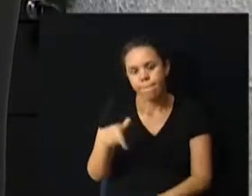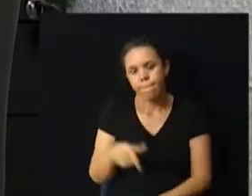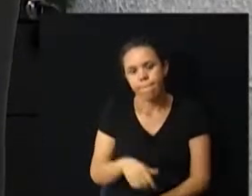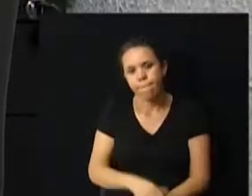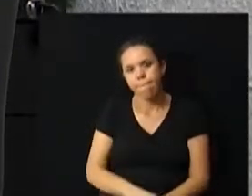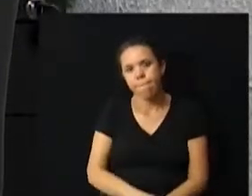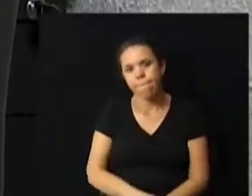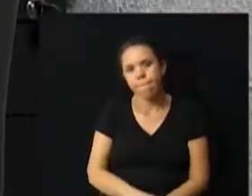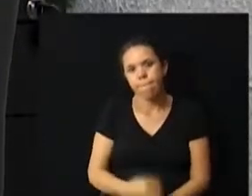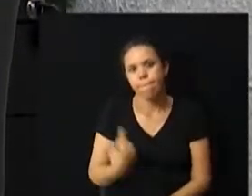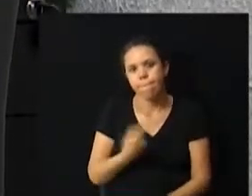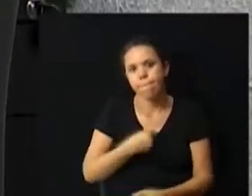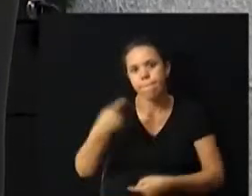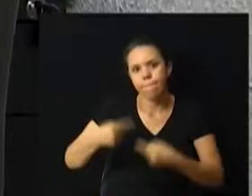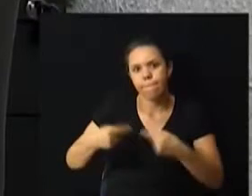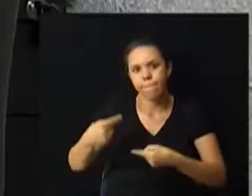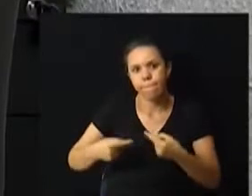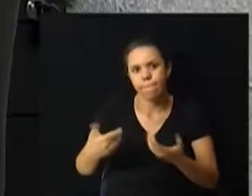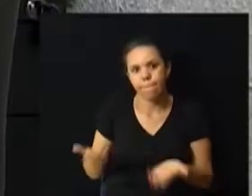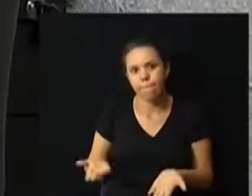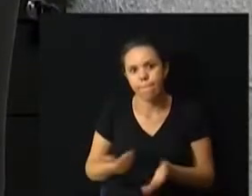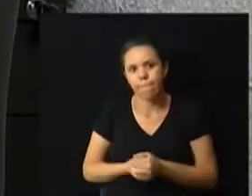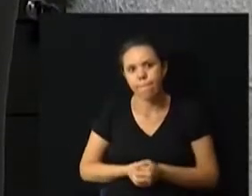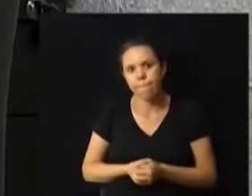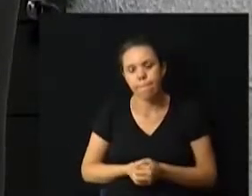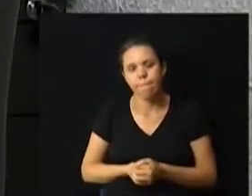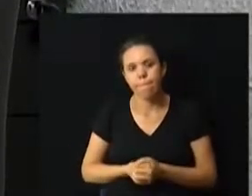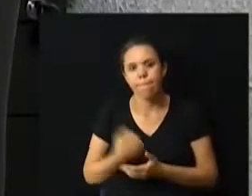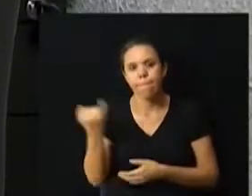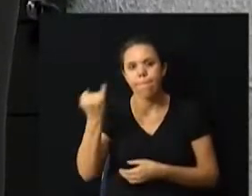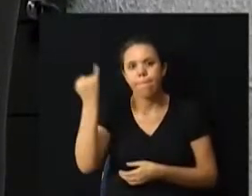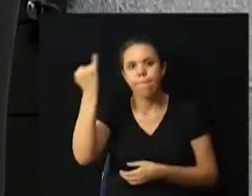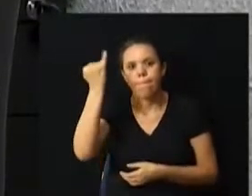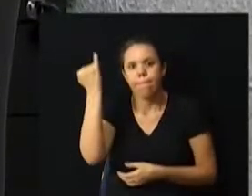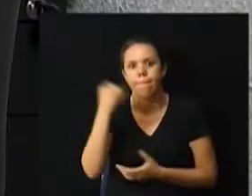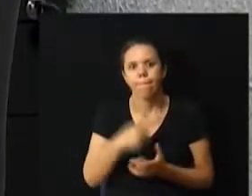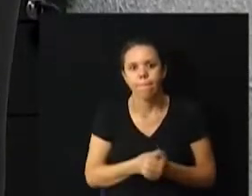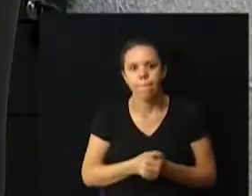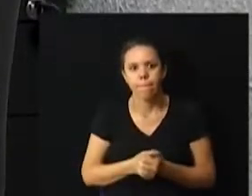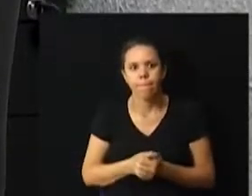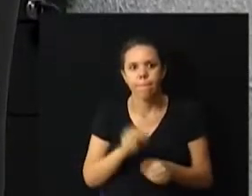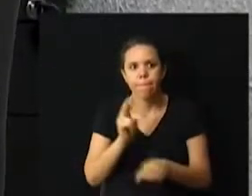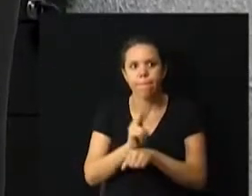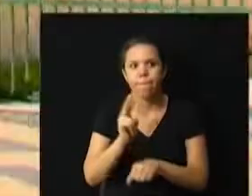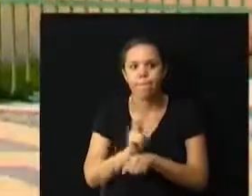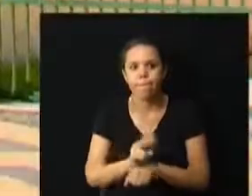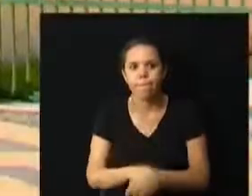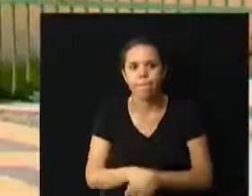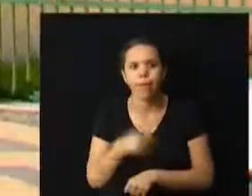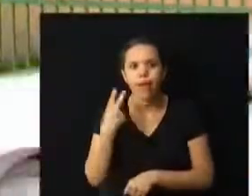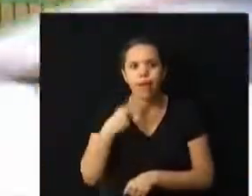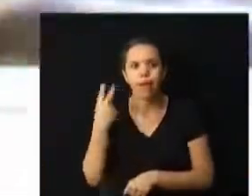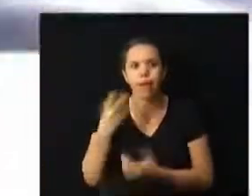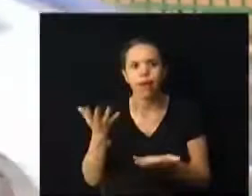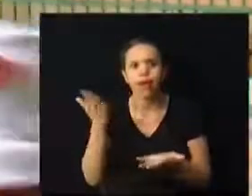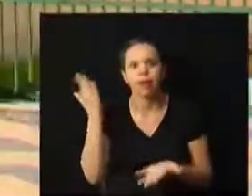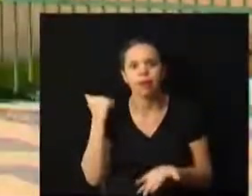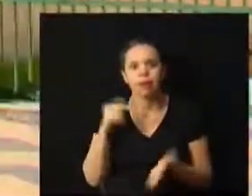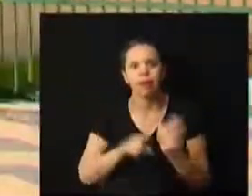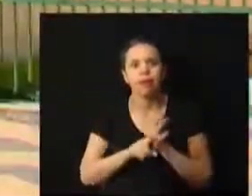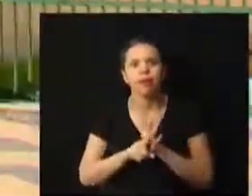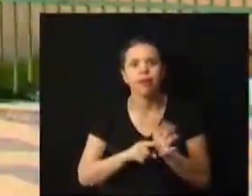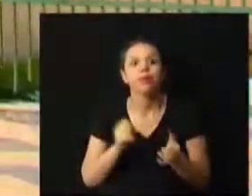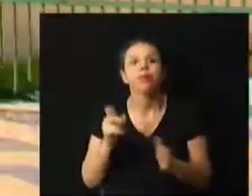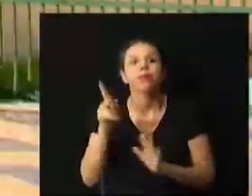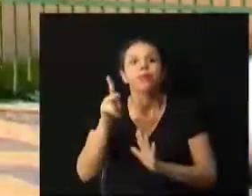37, a gente faz essa discussão, né, da importância da preservação. A vereadora quer saber